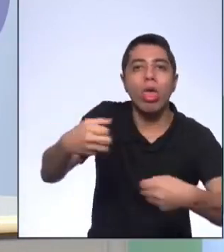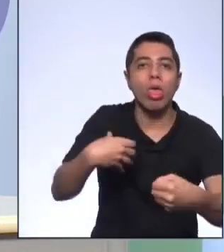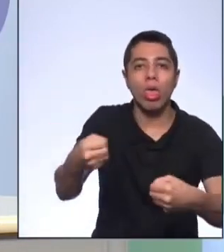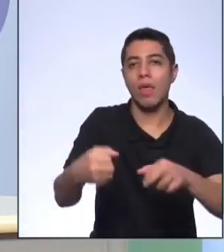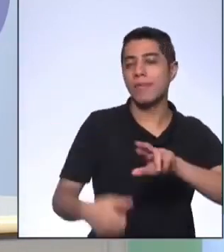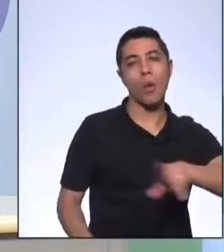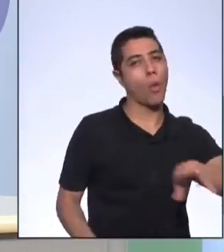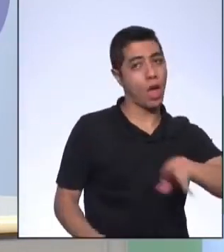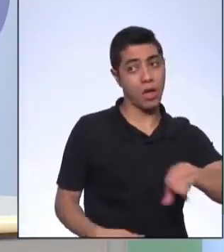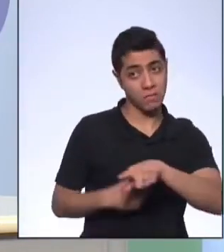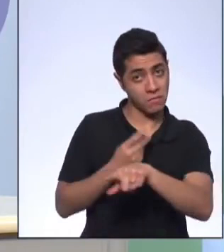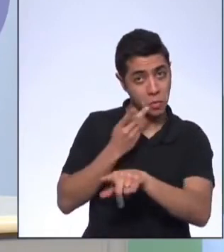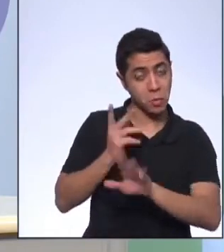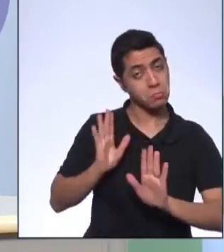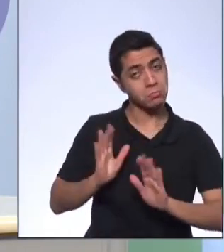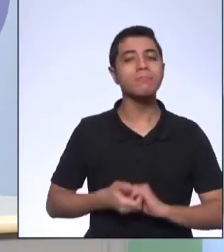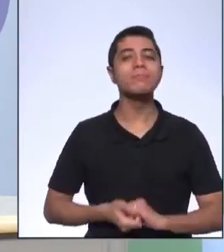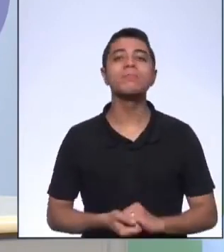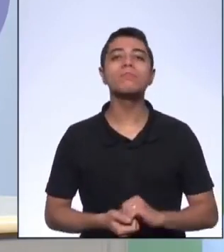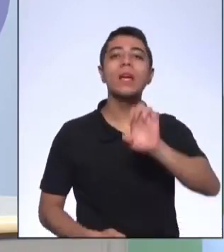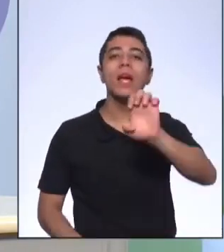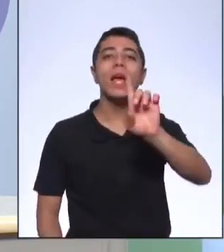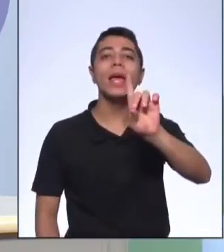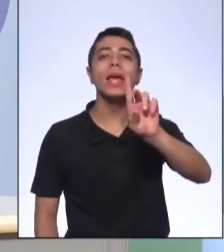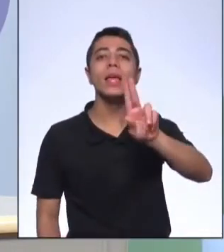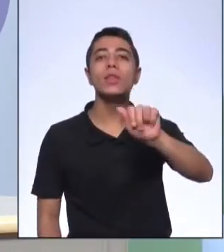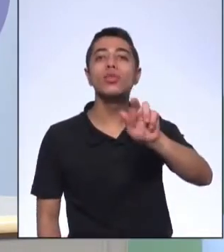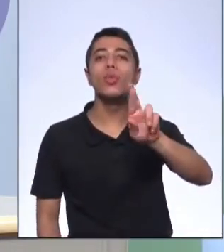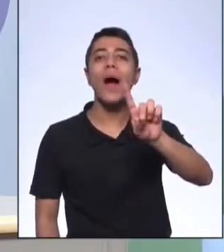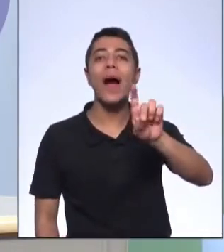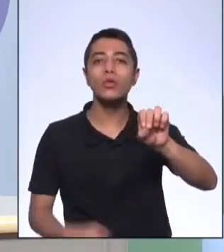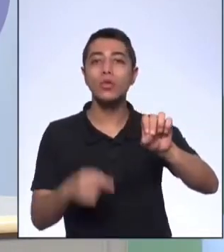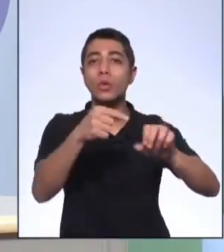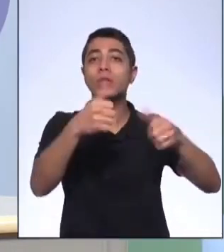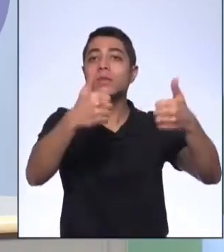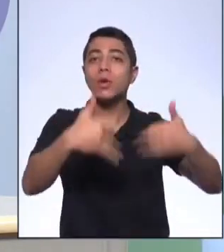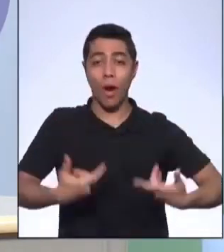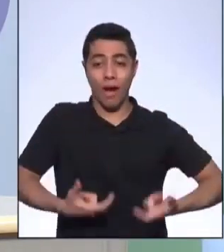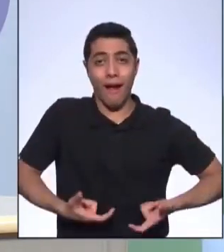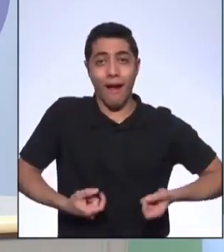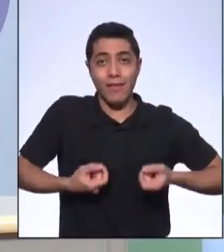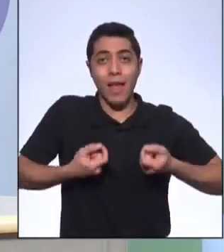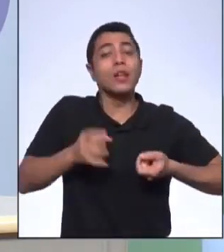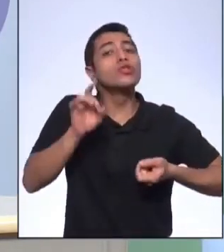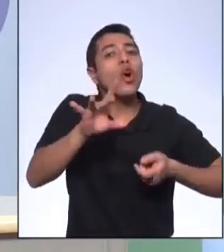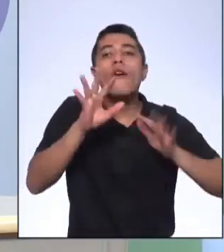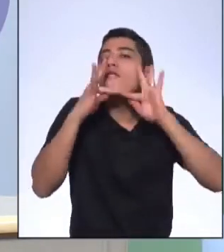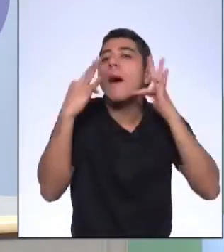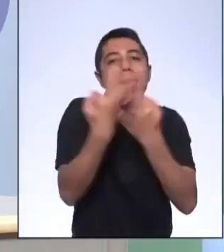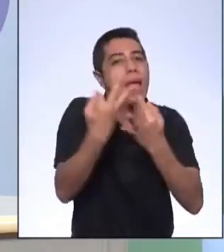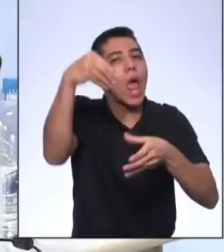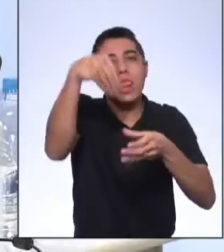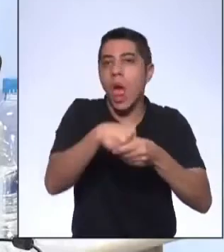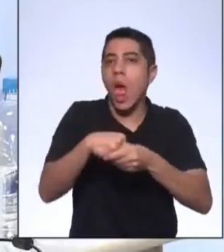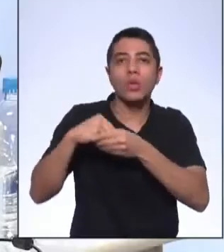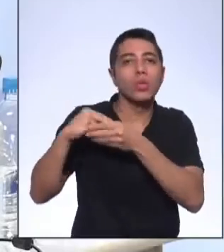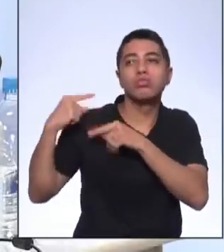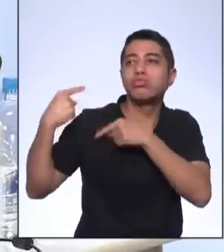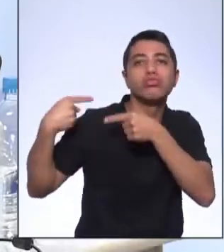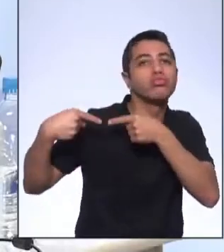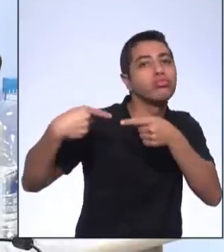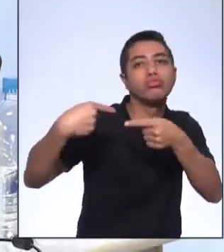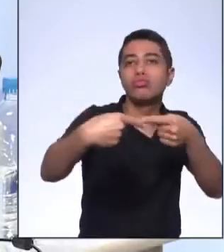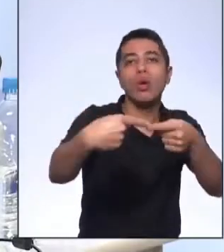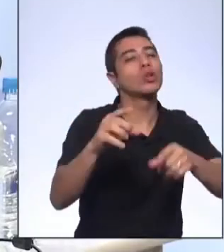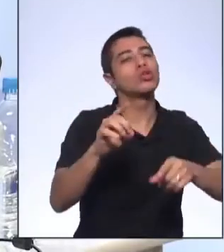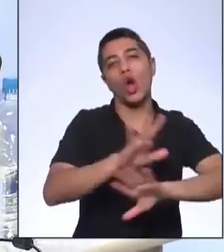falou para a gente que sim, o câncer é apenas hereditário. O Pedro também acha a mesma coisa. E aí? Vamos lá, pessoal. Vamos ver